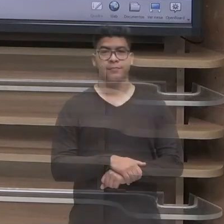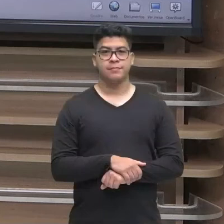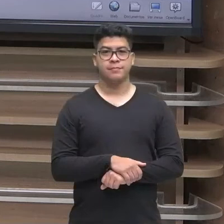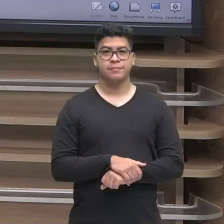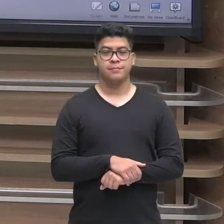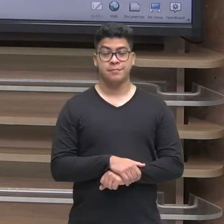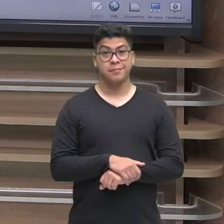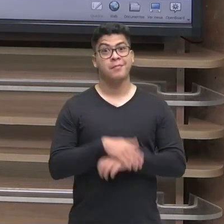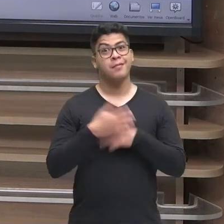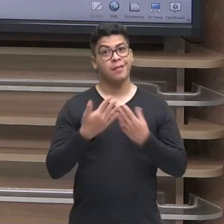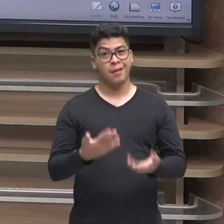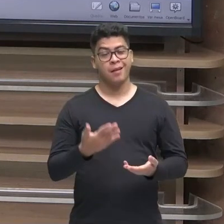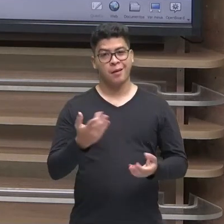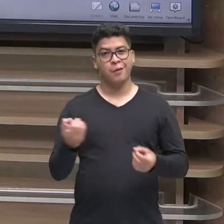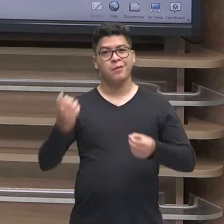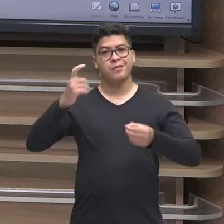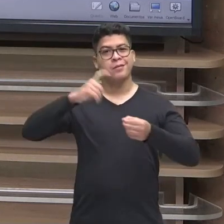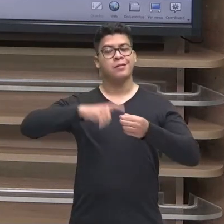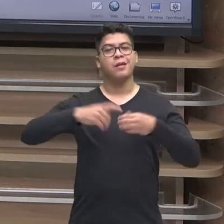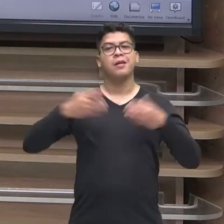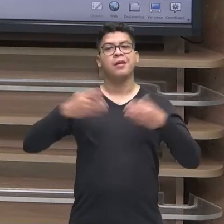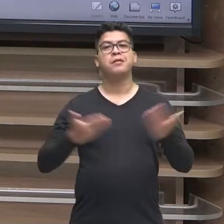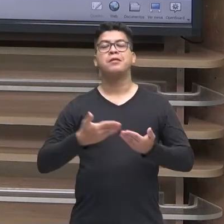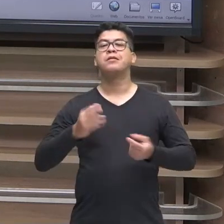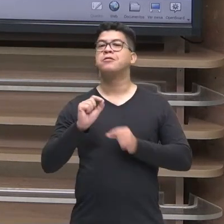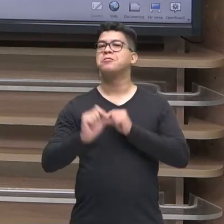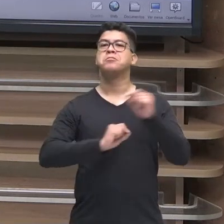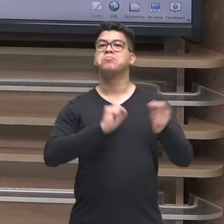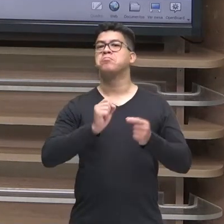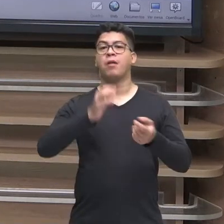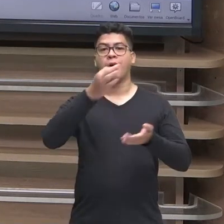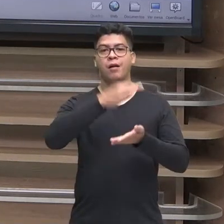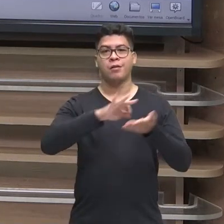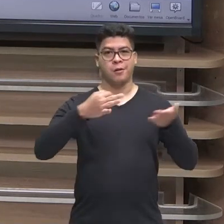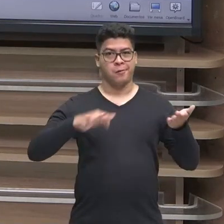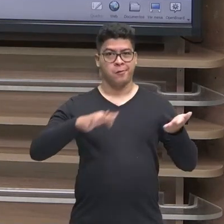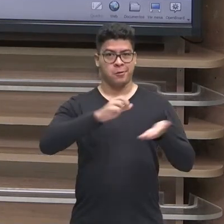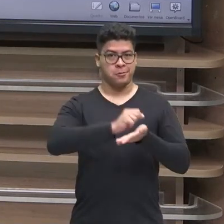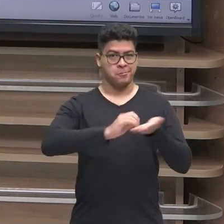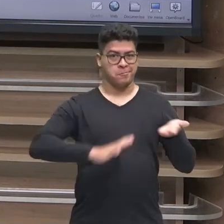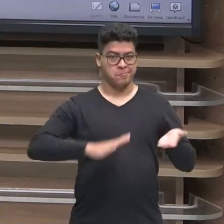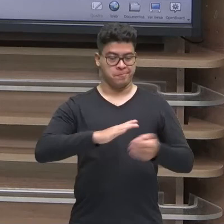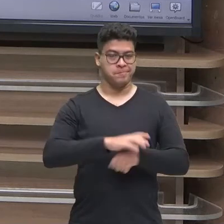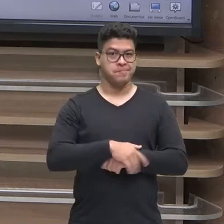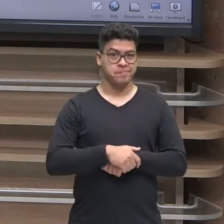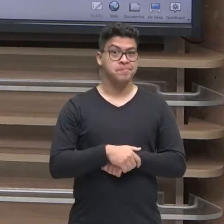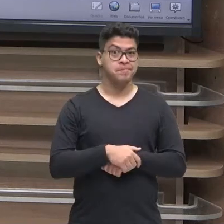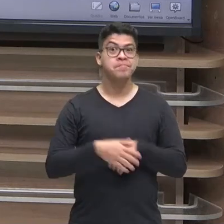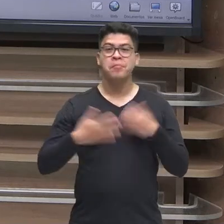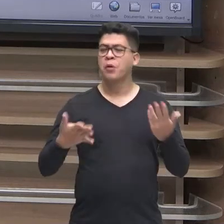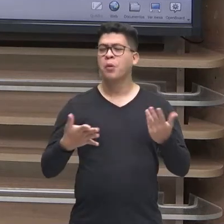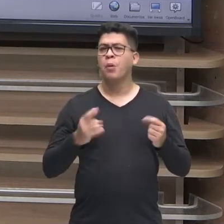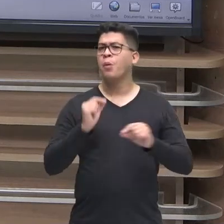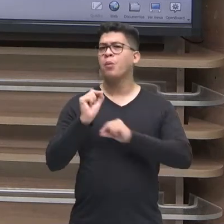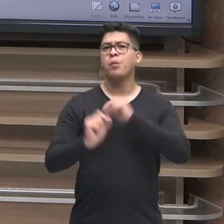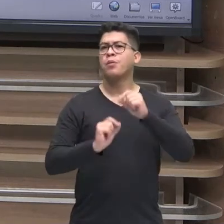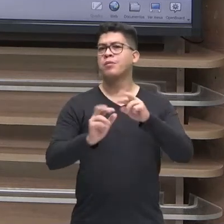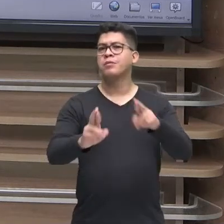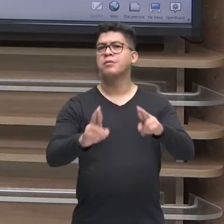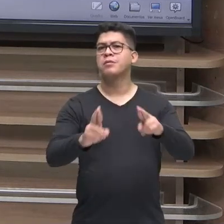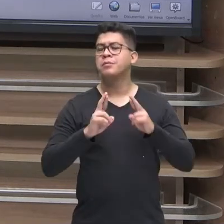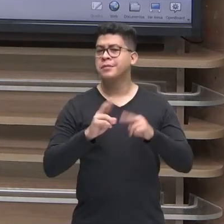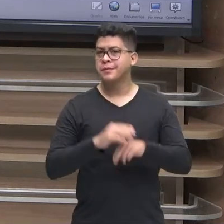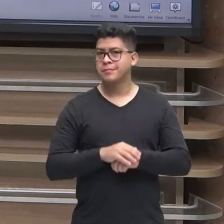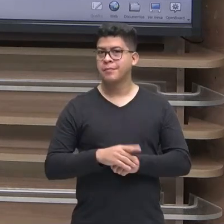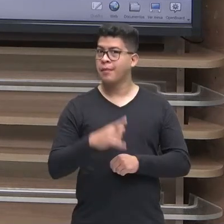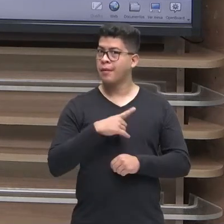muito bem Estamos de volta e vamos lá nossa atividade aí o que que vocês respondeu nós